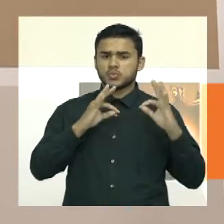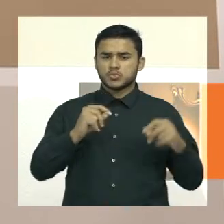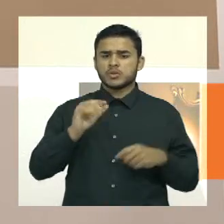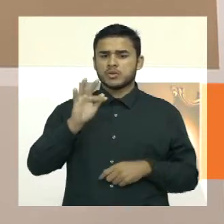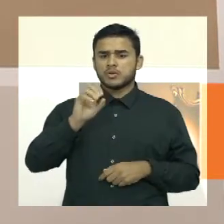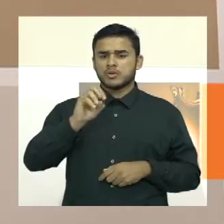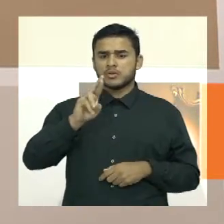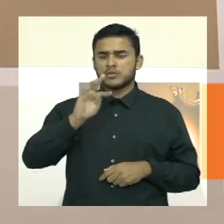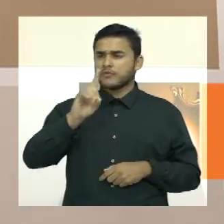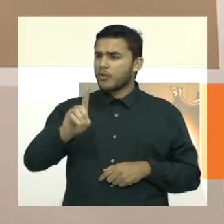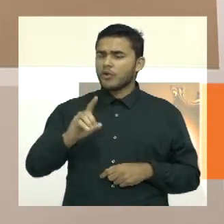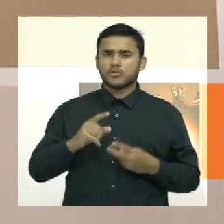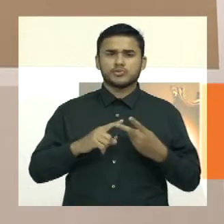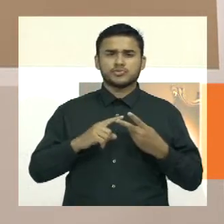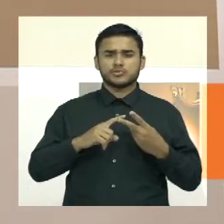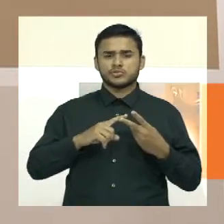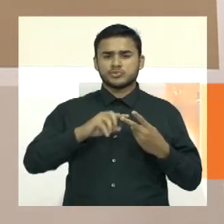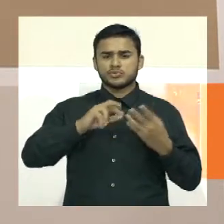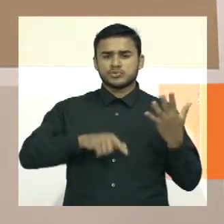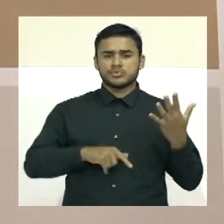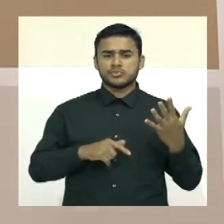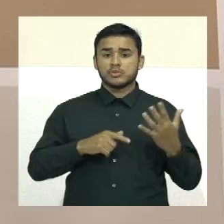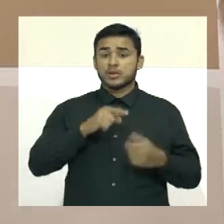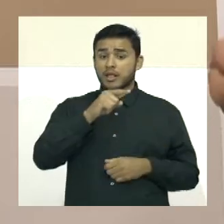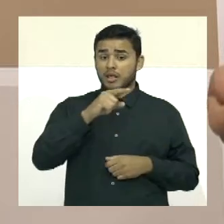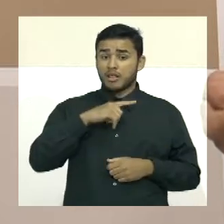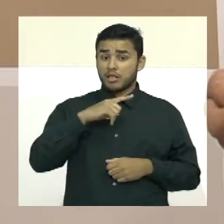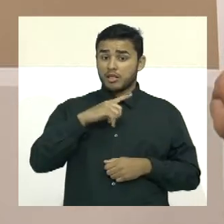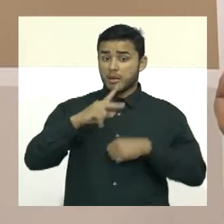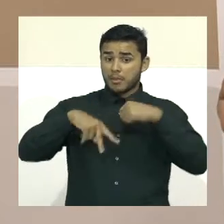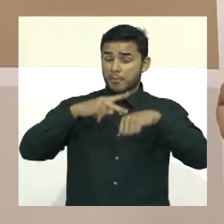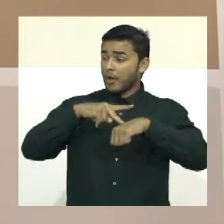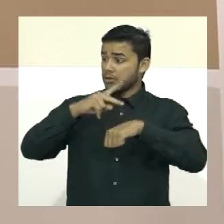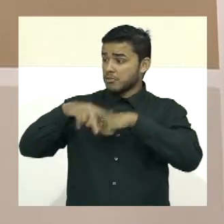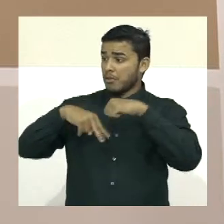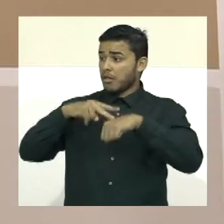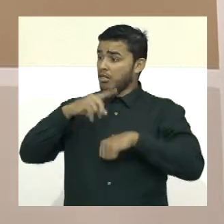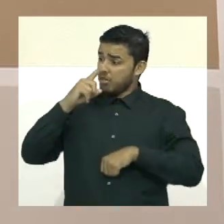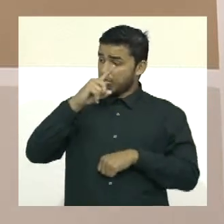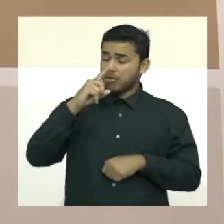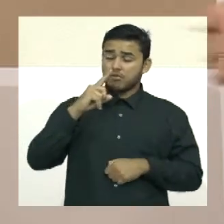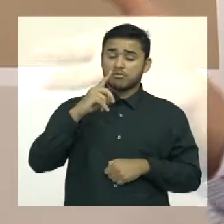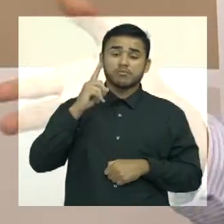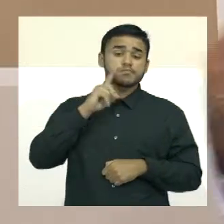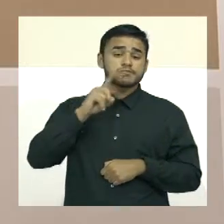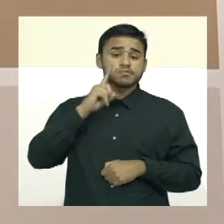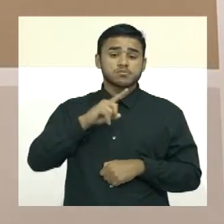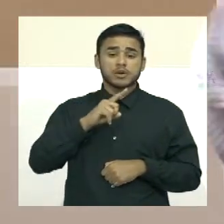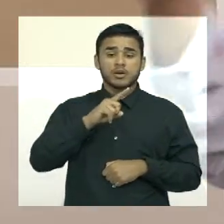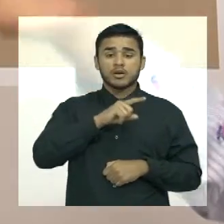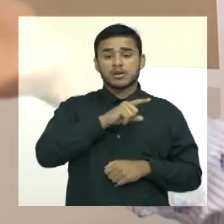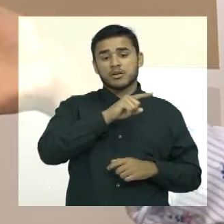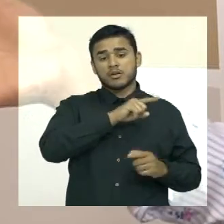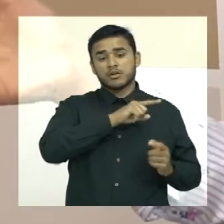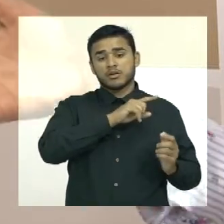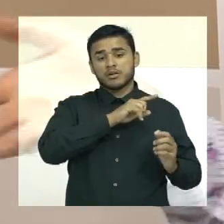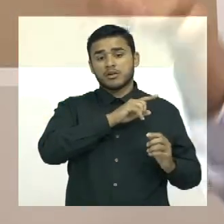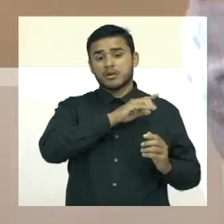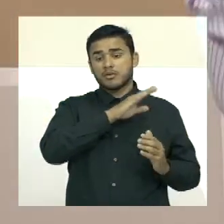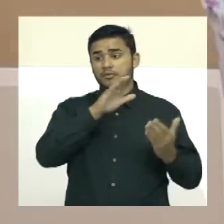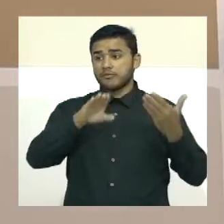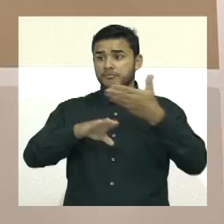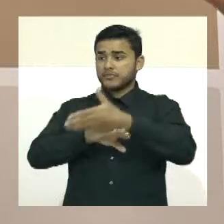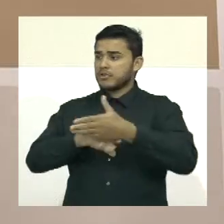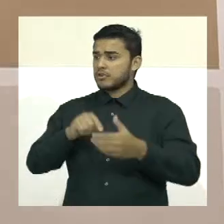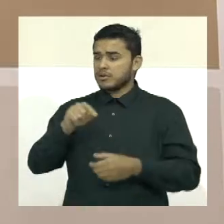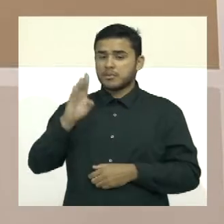Fundação MacArthur, os Rockefellers, que ganham muito dinheiro com isso, eles vêm para onde? Eles vêm para o Brasil, eles vêm desbravar novos mercados